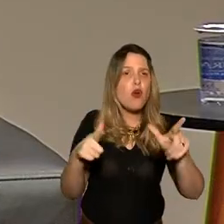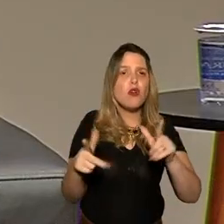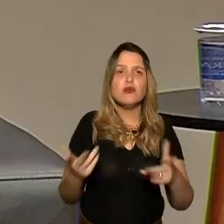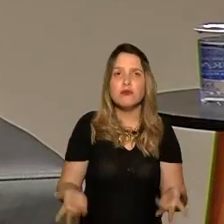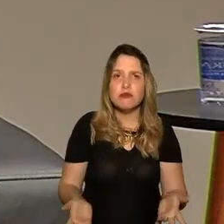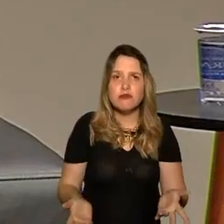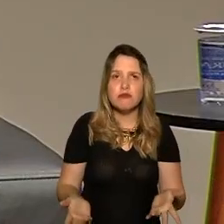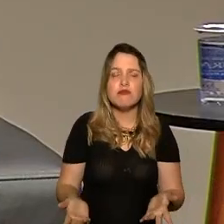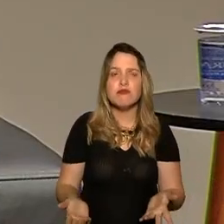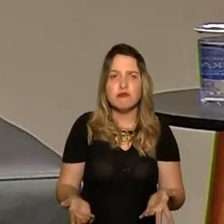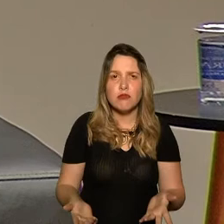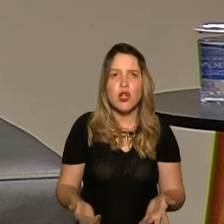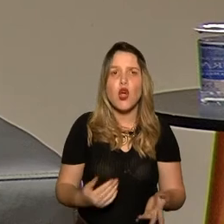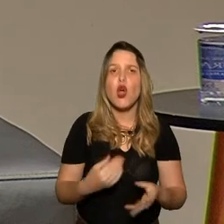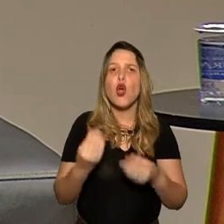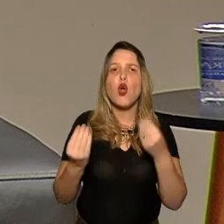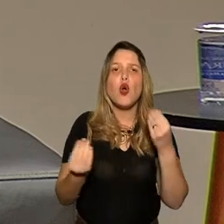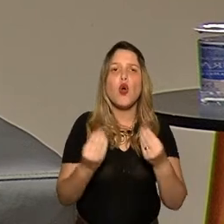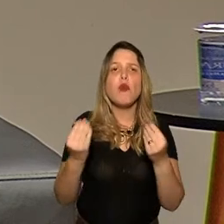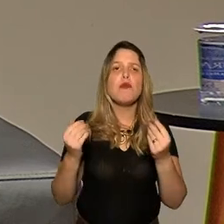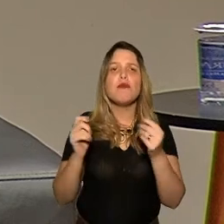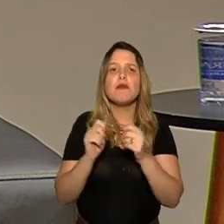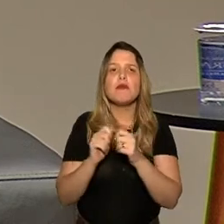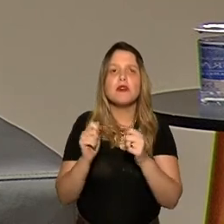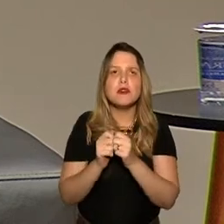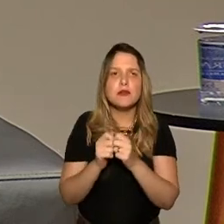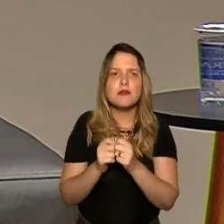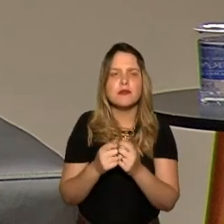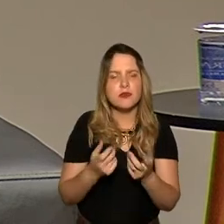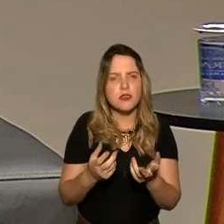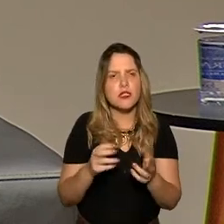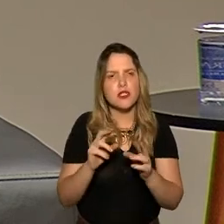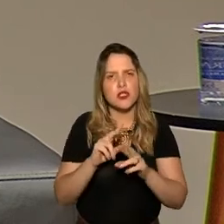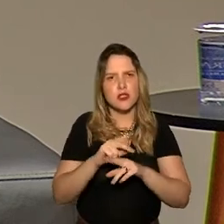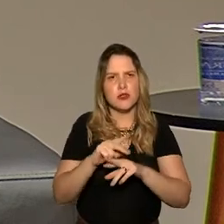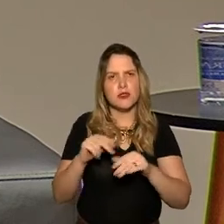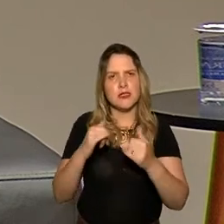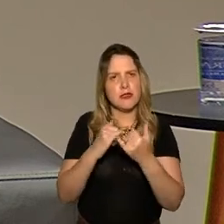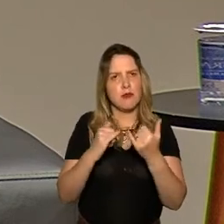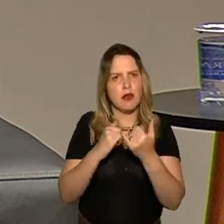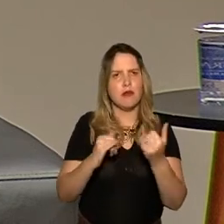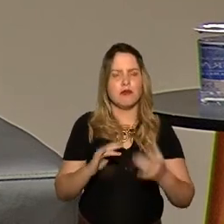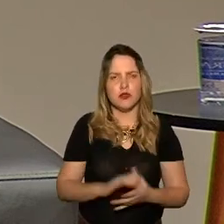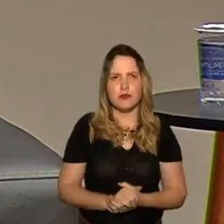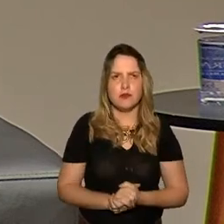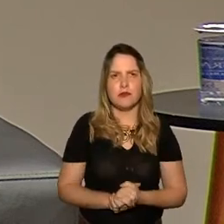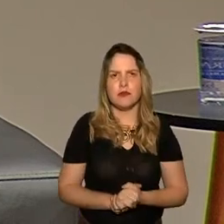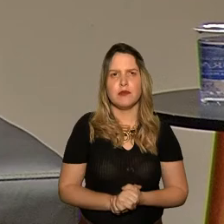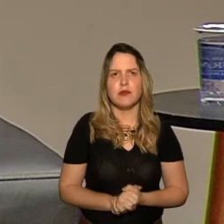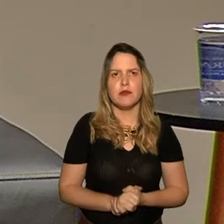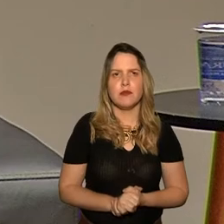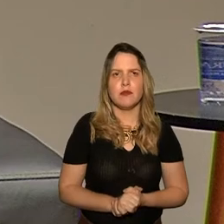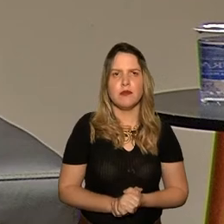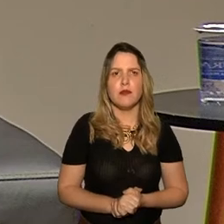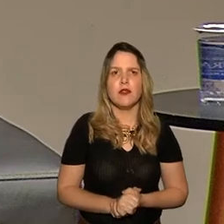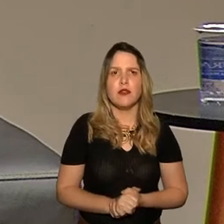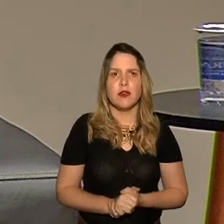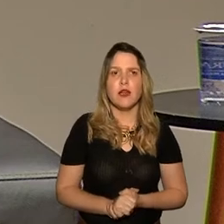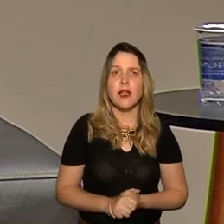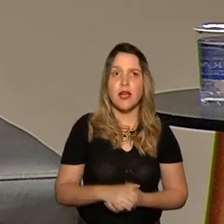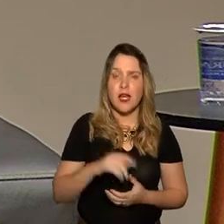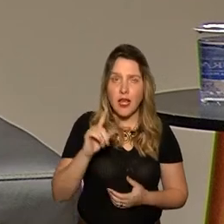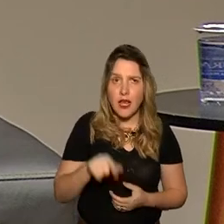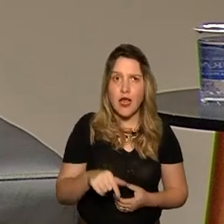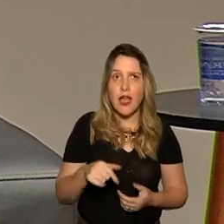né conjugado a isso e até antes dessa experiência com esse diretor era muito